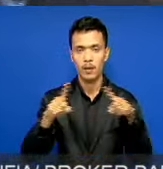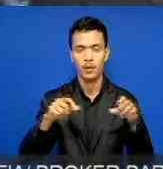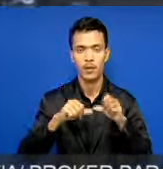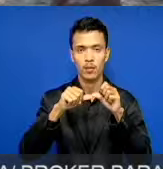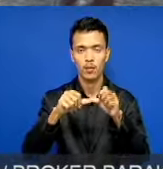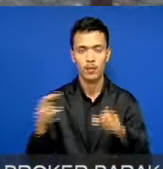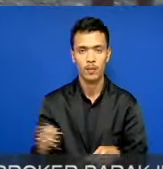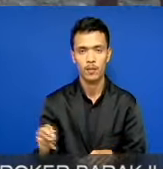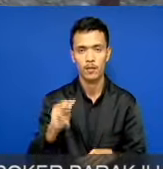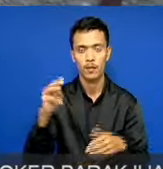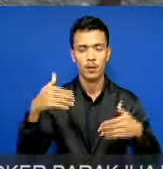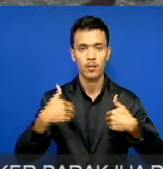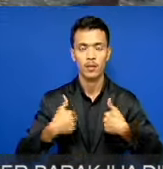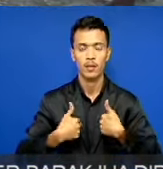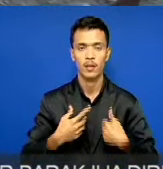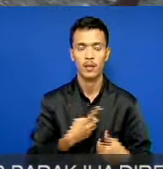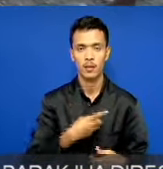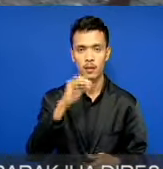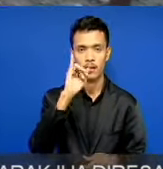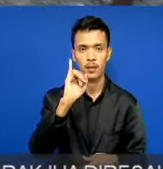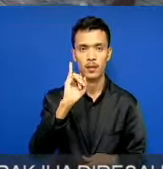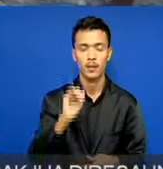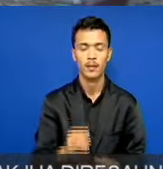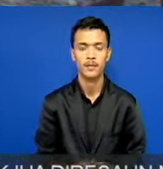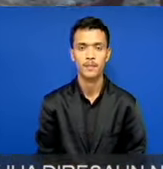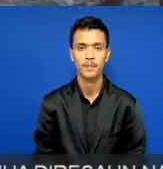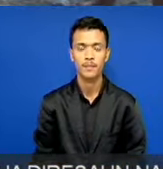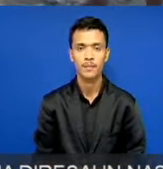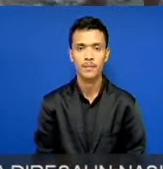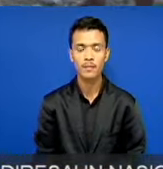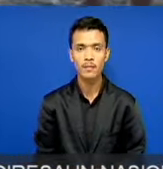capital dili. Jaime Pires, Fortunato Martins, RTTL.